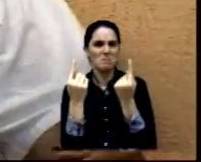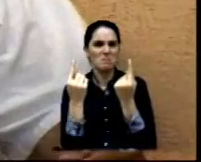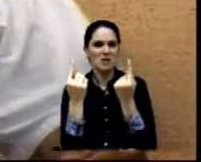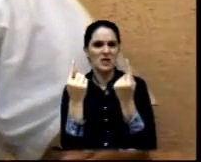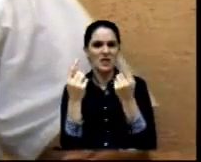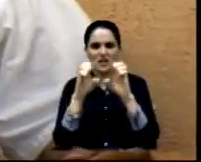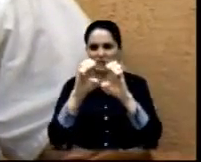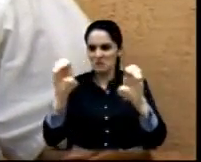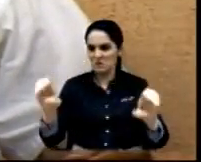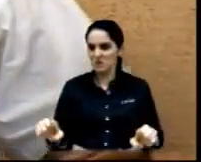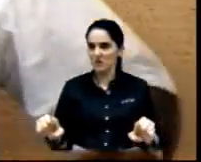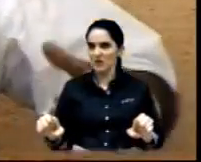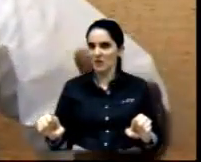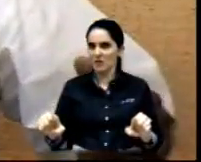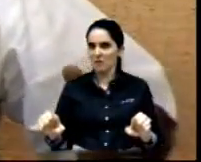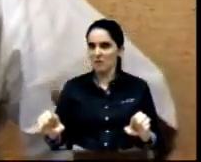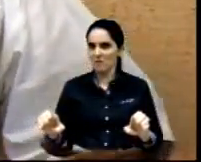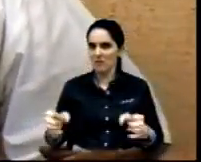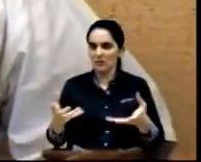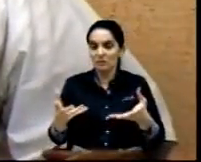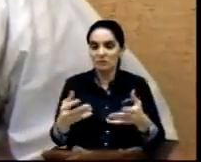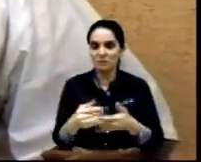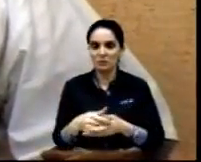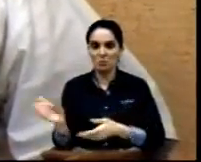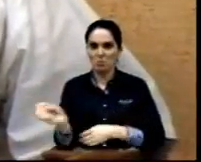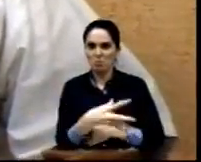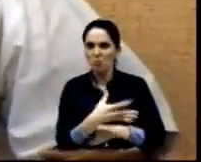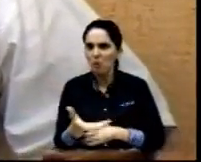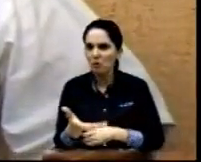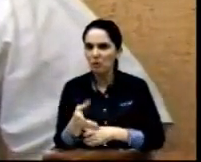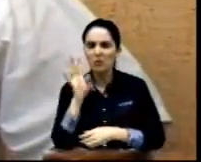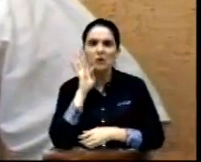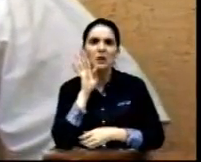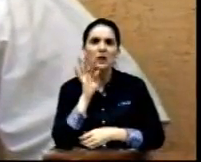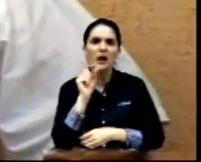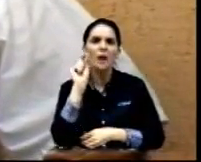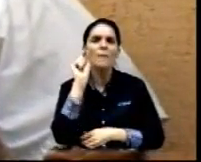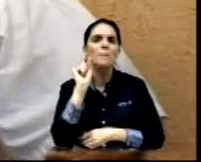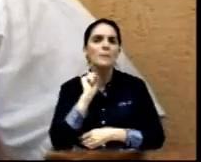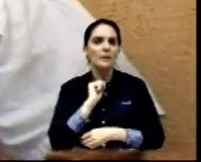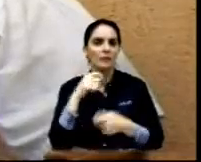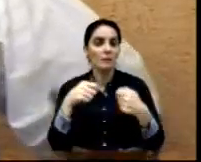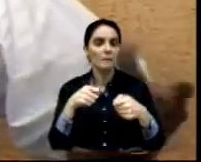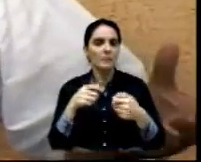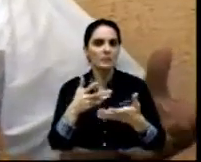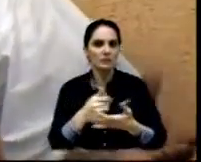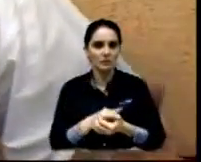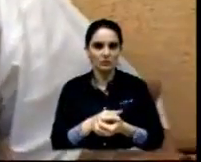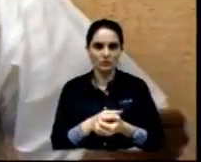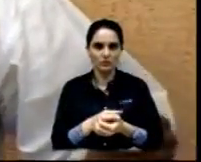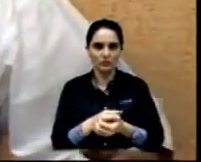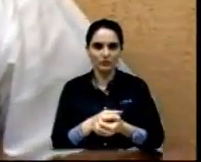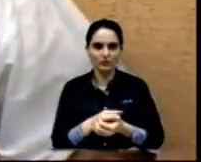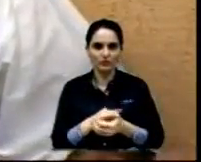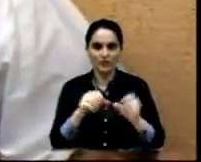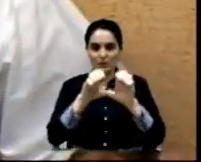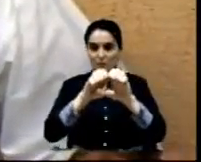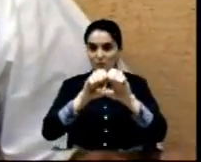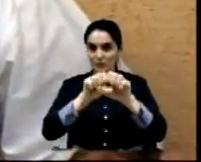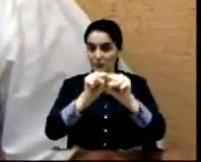muralha digital. Legal! O que precisou para fazer isso? Integrar o sistema, gente.